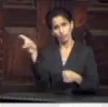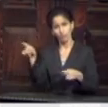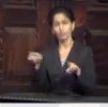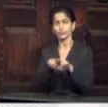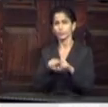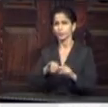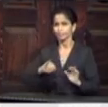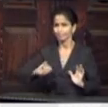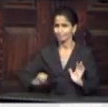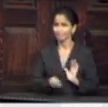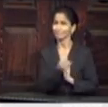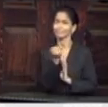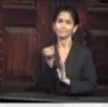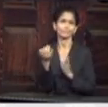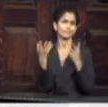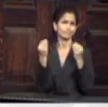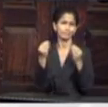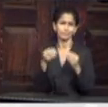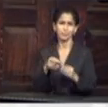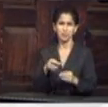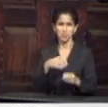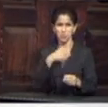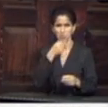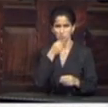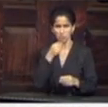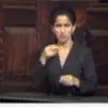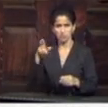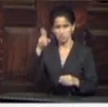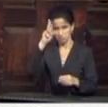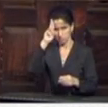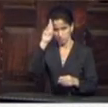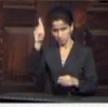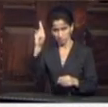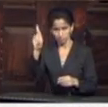explorados quanto os jornalistas aqui da capital.